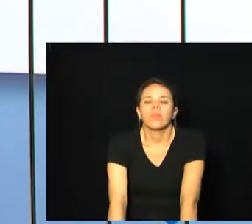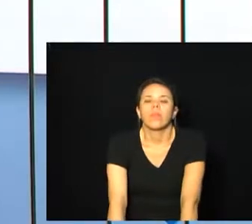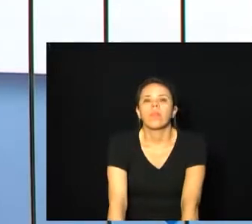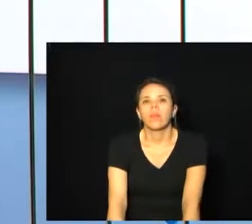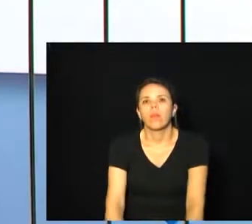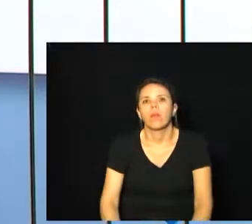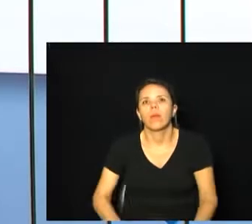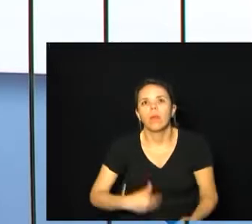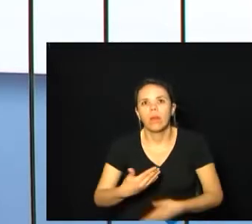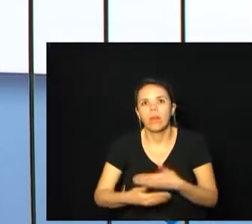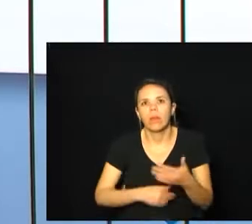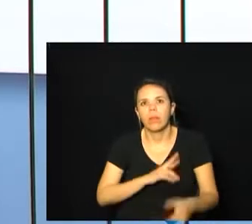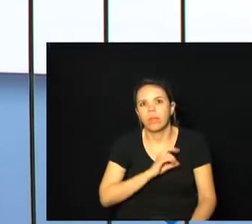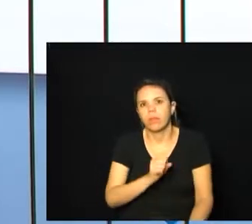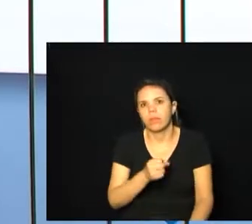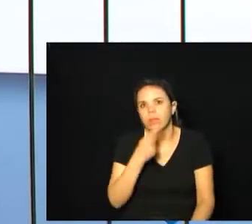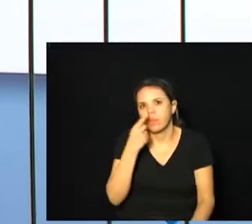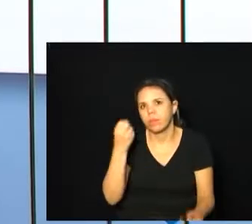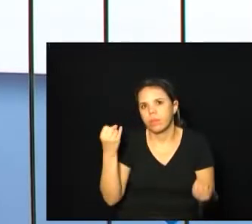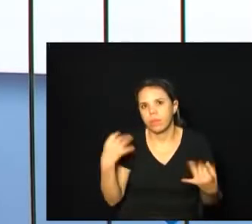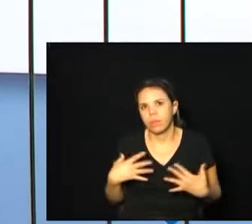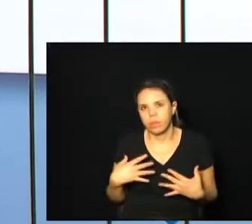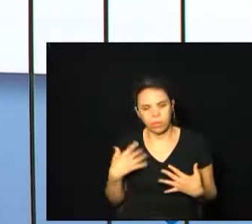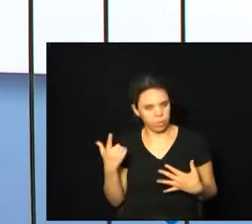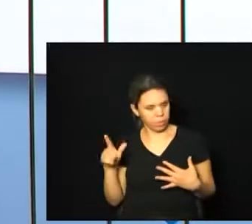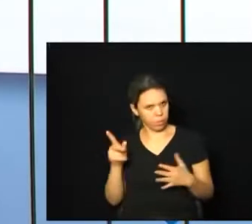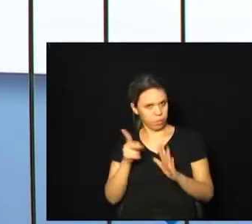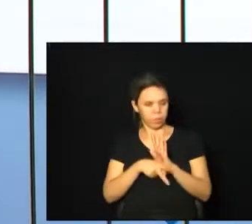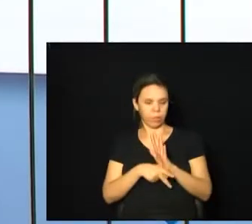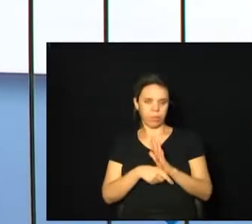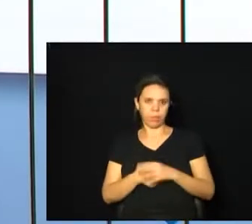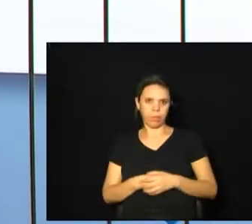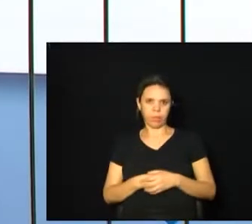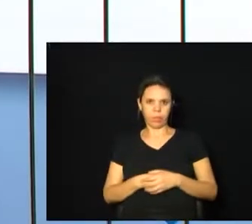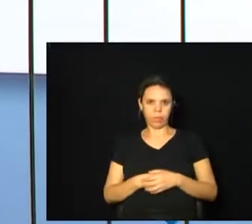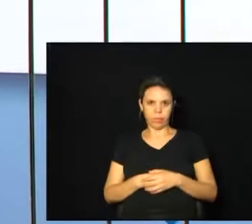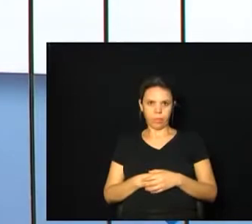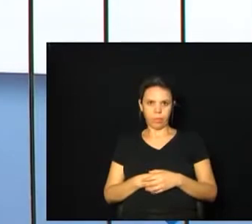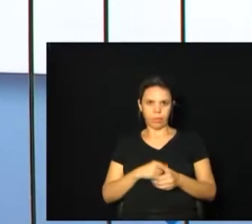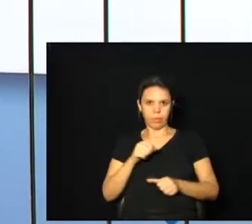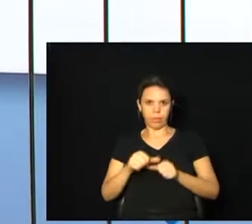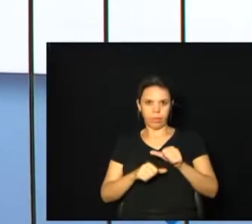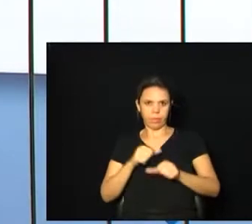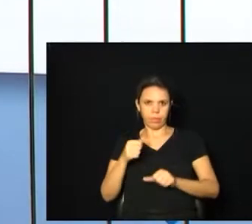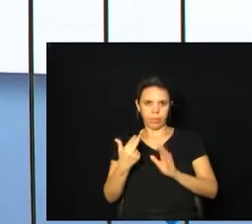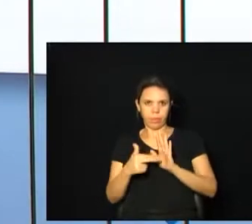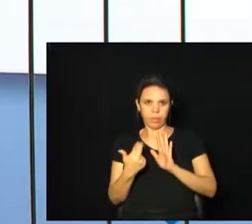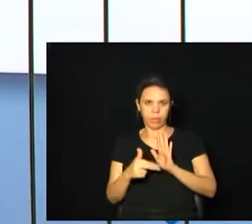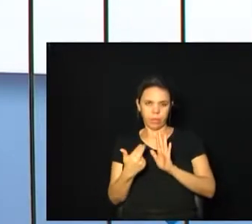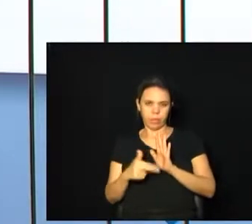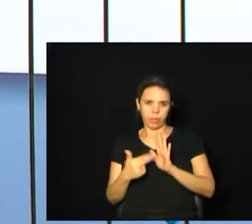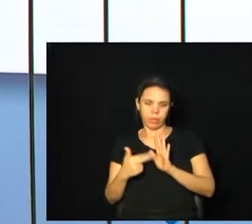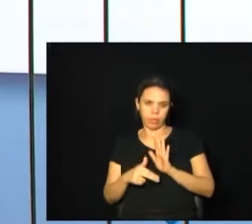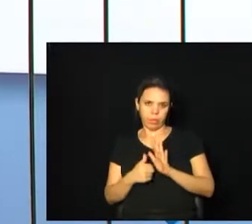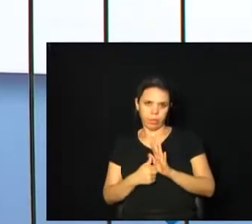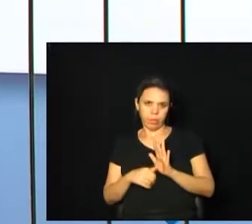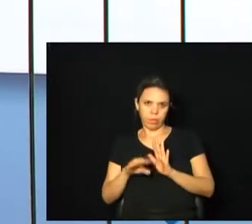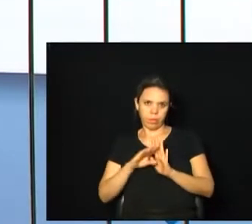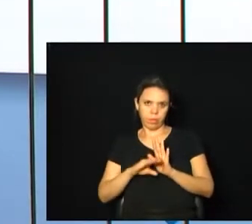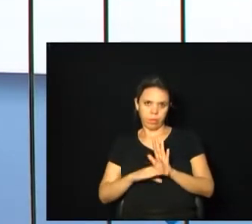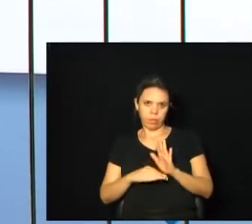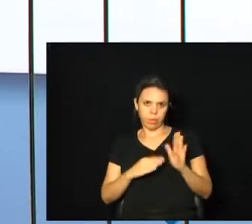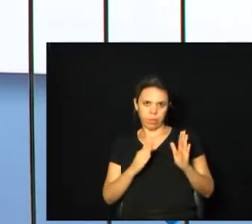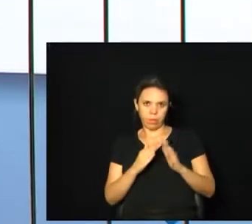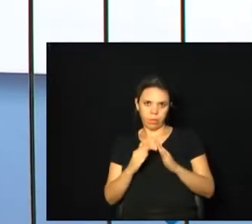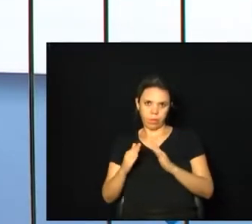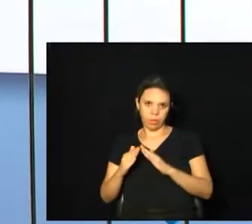Na sequência, Rossini explicou o outro projeto que trata da alteração da nomenclatura no programa de